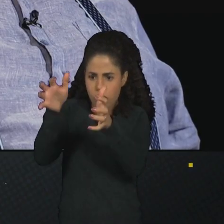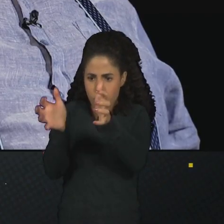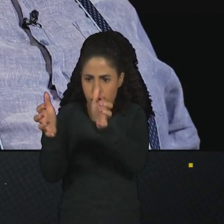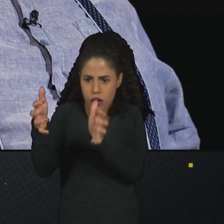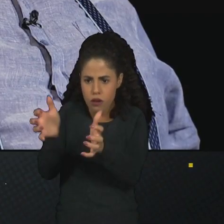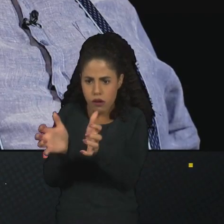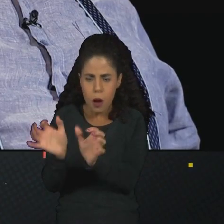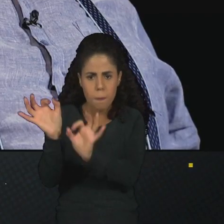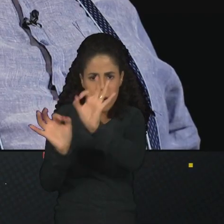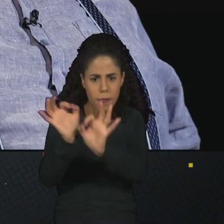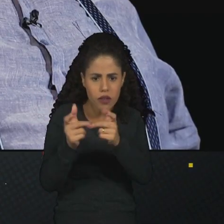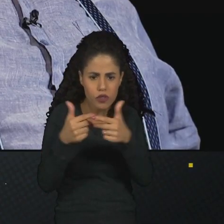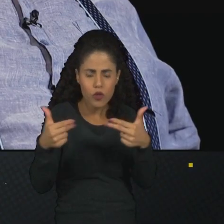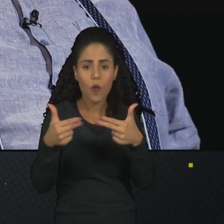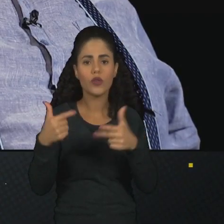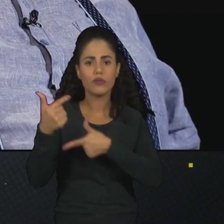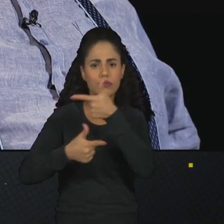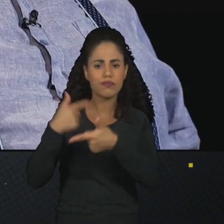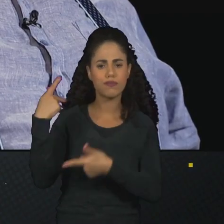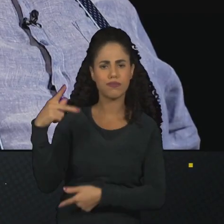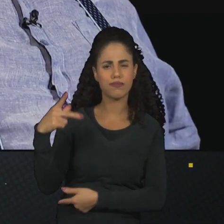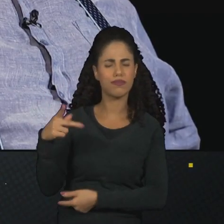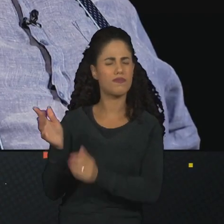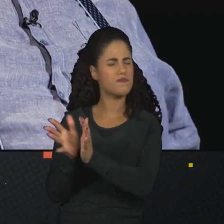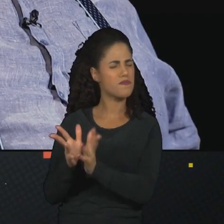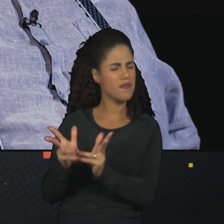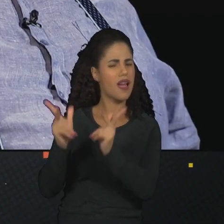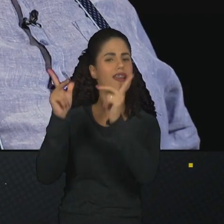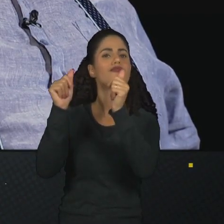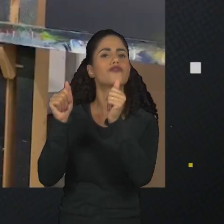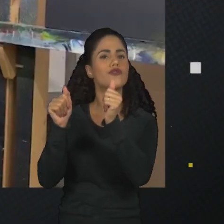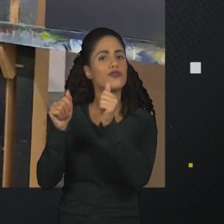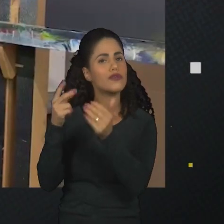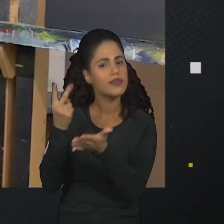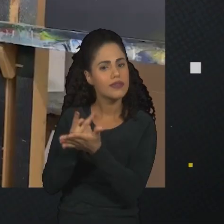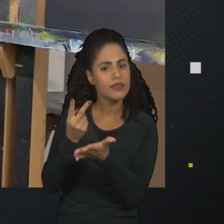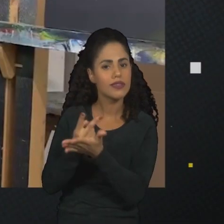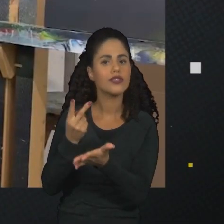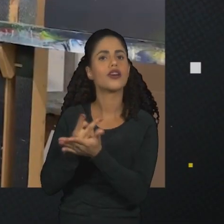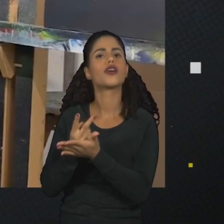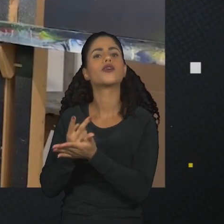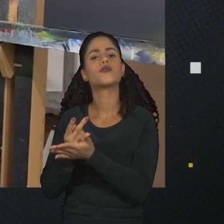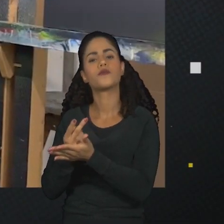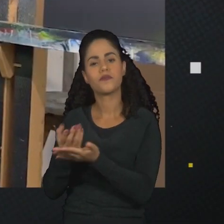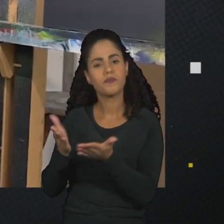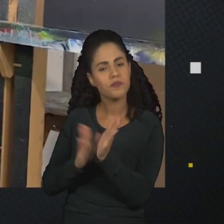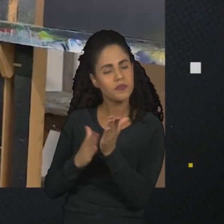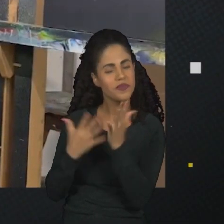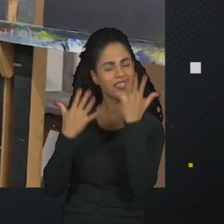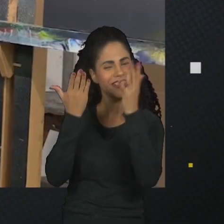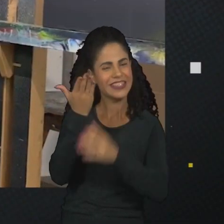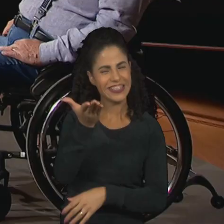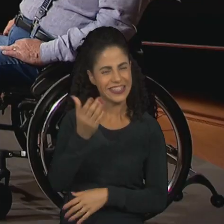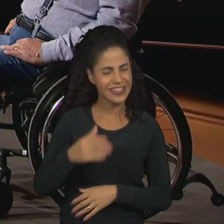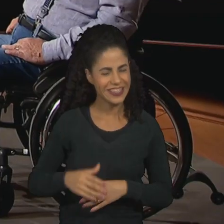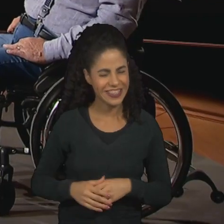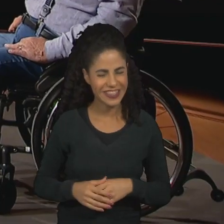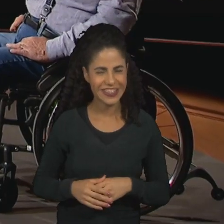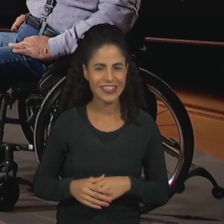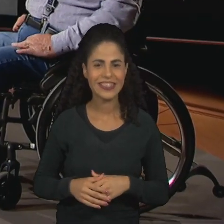energia enorme, um trabalho exuberante. Querido amigo Gilberto Salvador, meus parabéns.